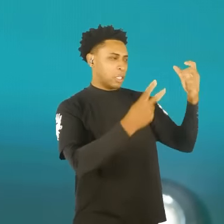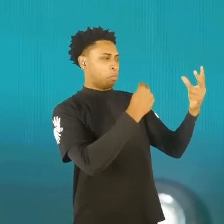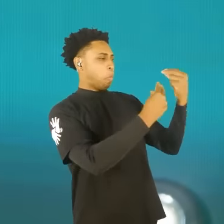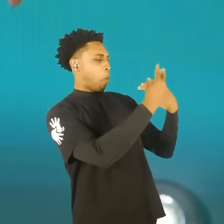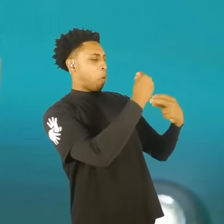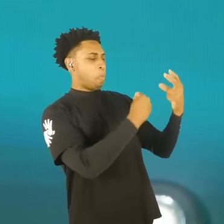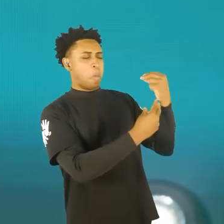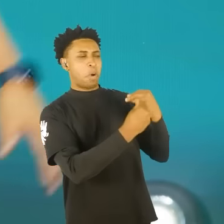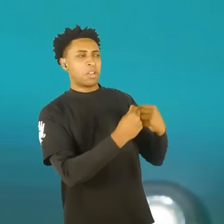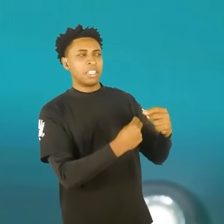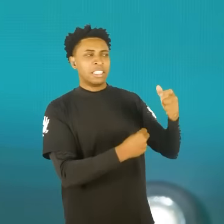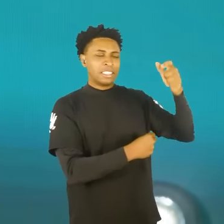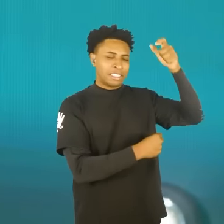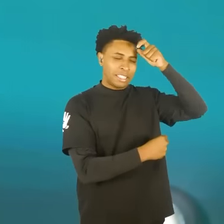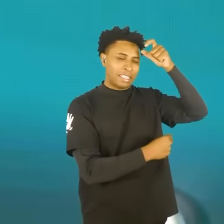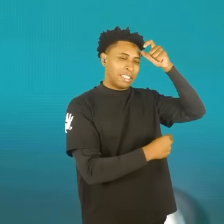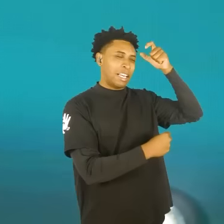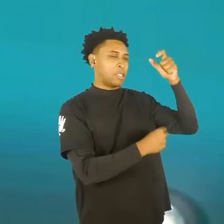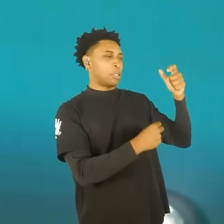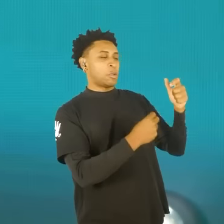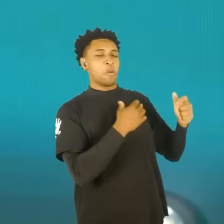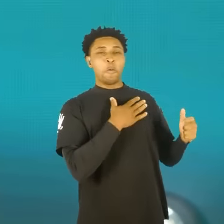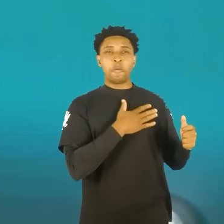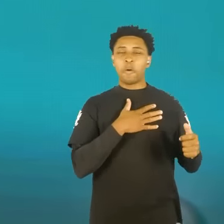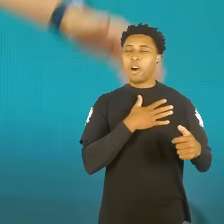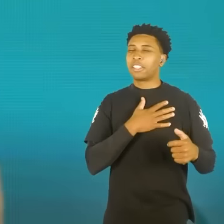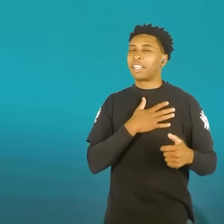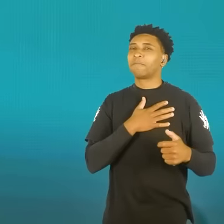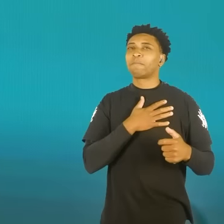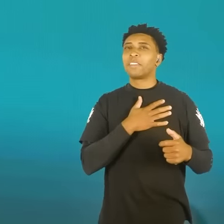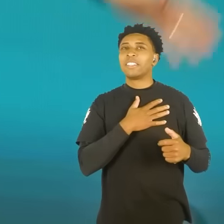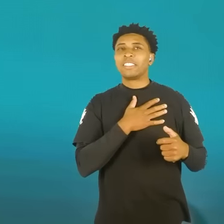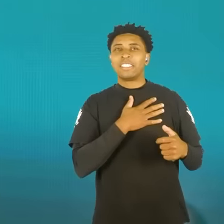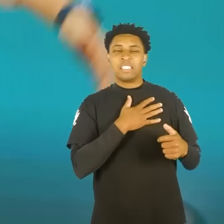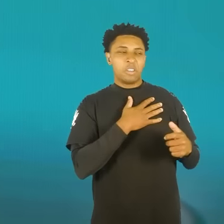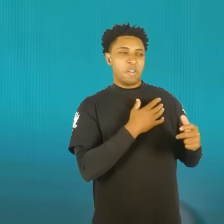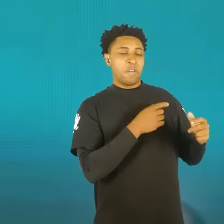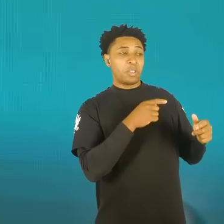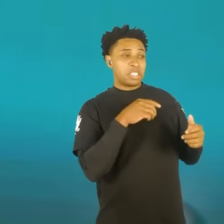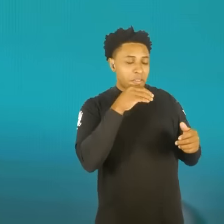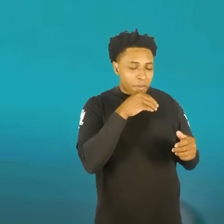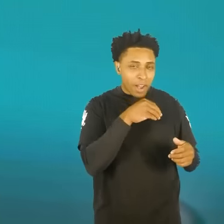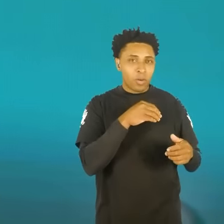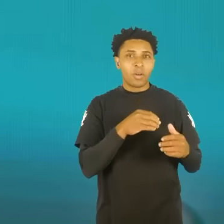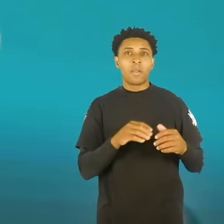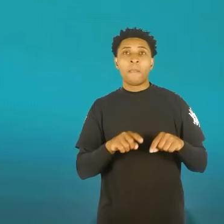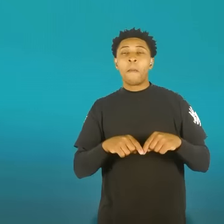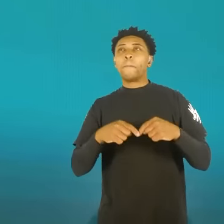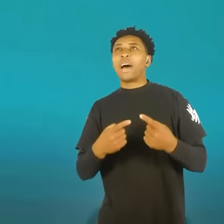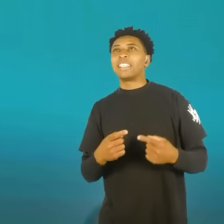você levanta a mão. Satanás odeia quando você grita que Jesus é o Senhor da sua vida. Satanás odeia quando você